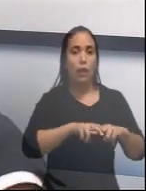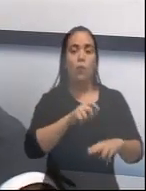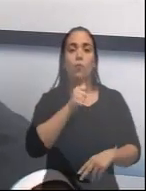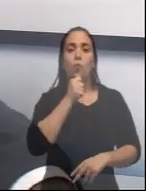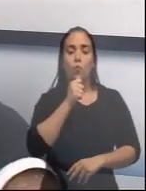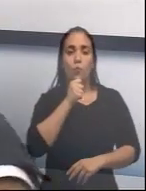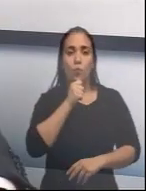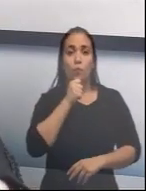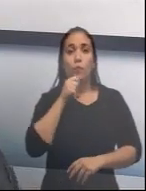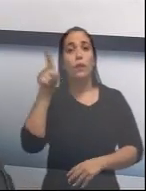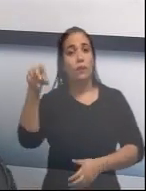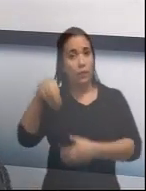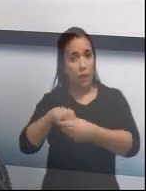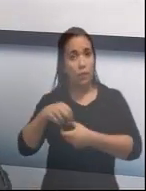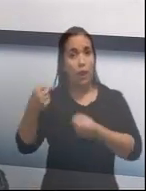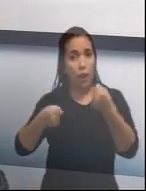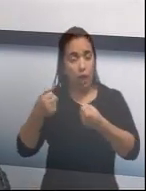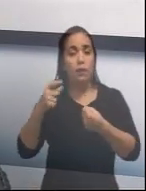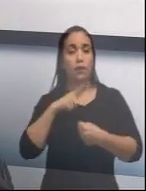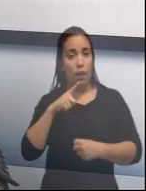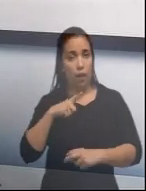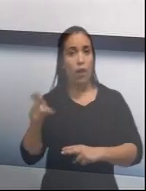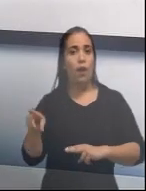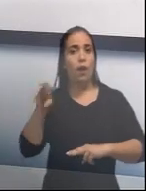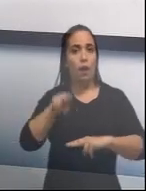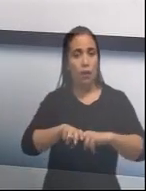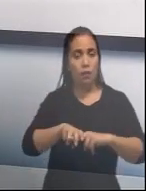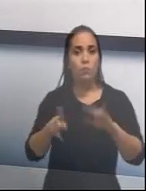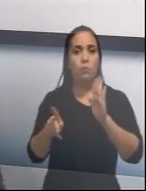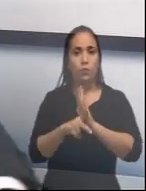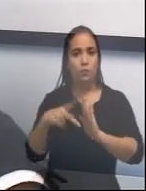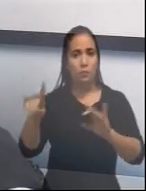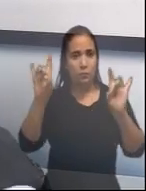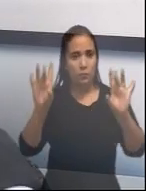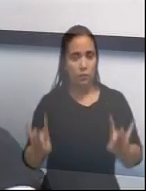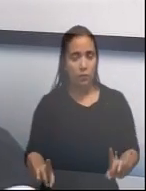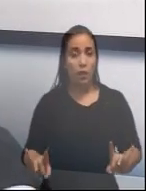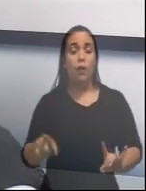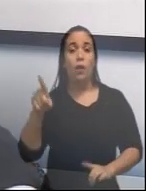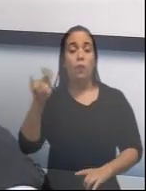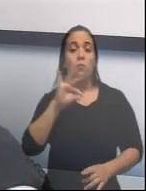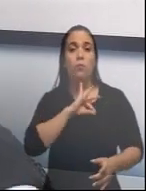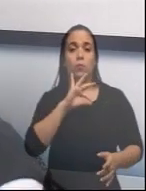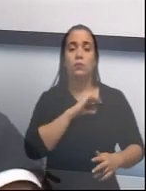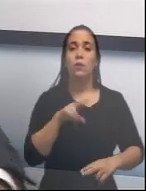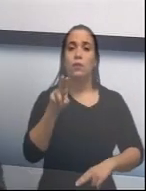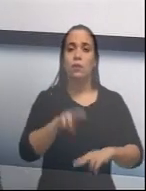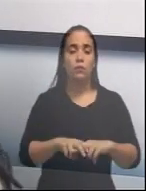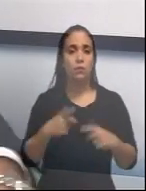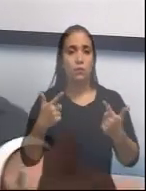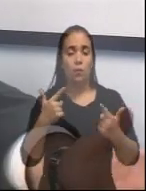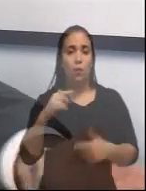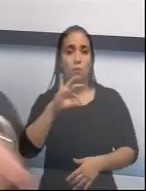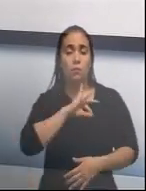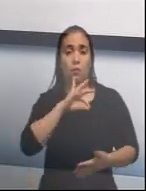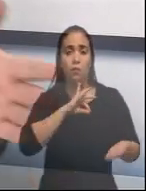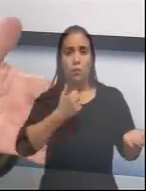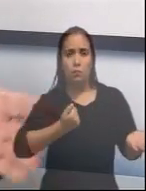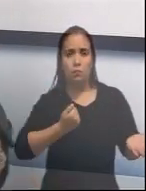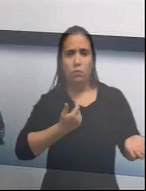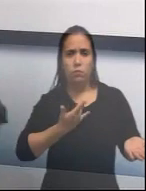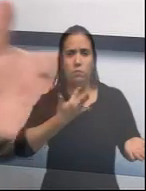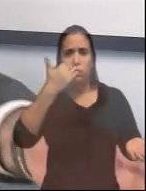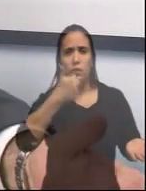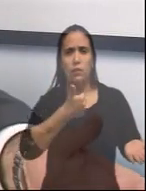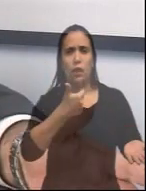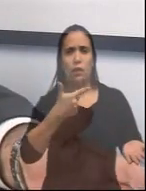carro do pai e da mãe, ela tinha a cadeirinha dela, como manda a lei. Mas ela foi carregada no carro sem cadeirinha, com os policiais andando a 120. Não deveria,